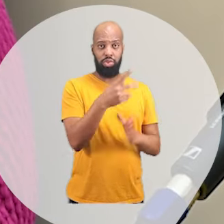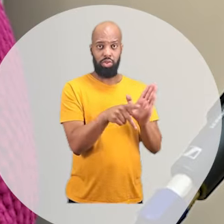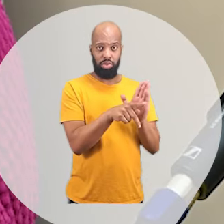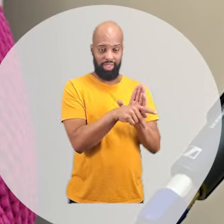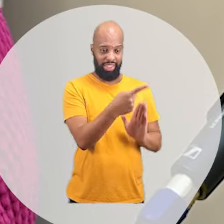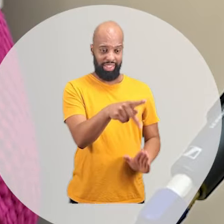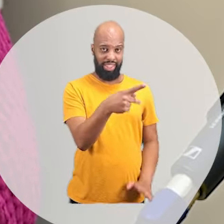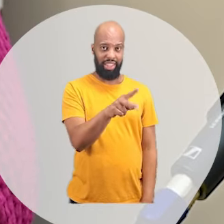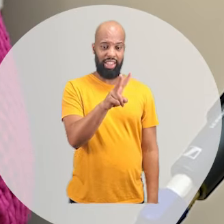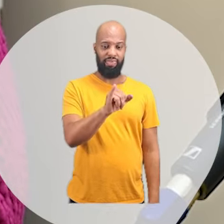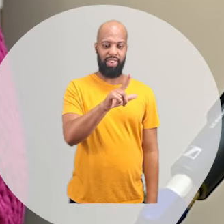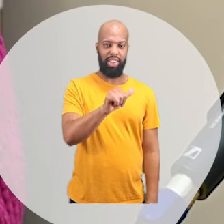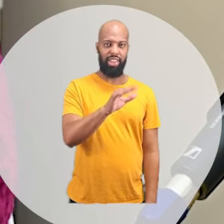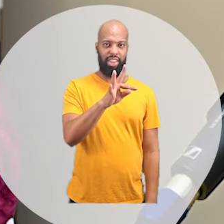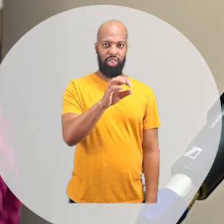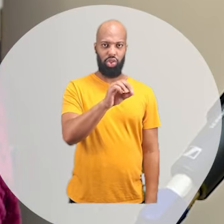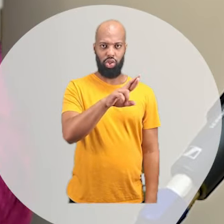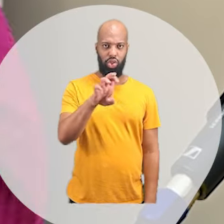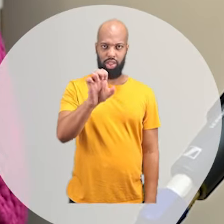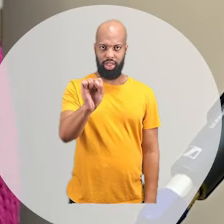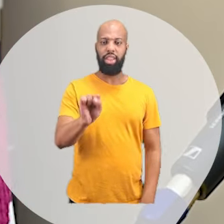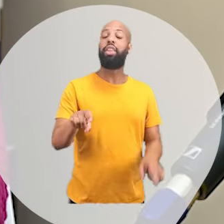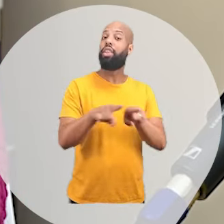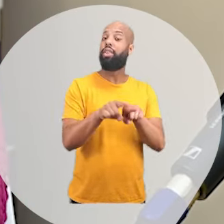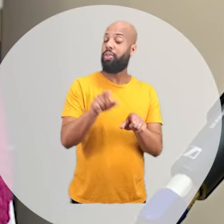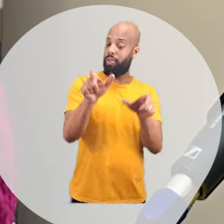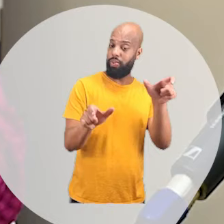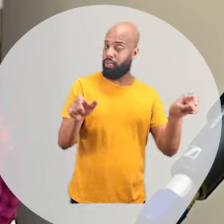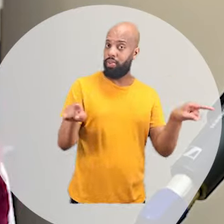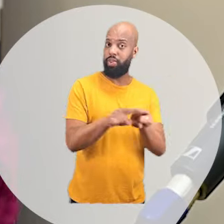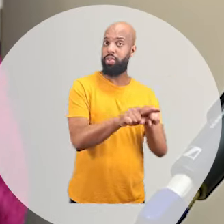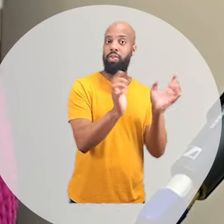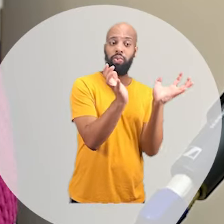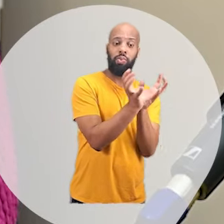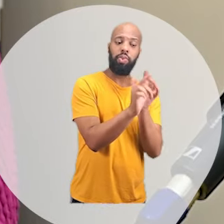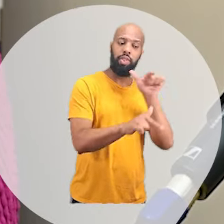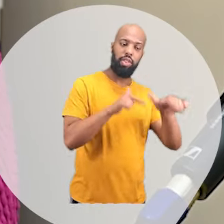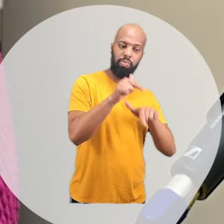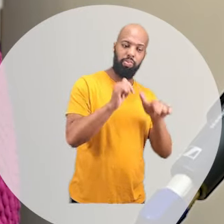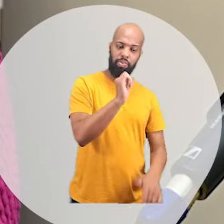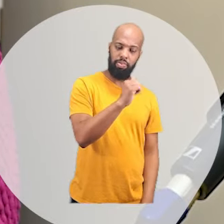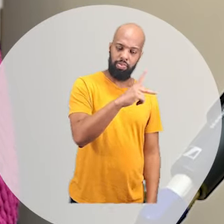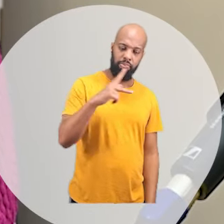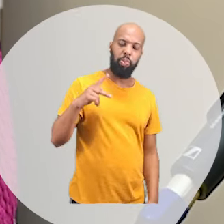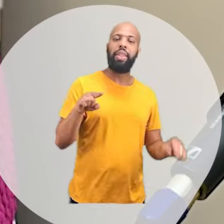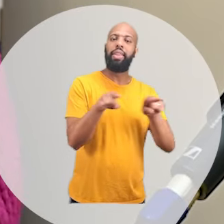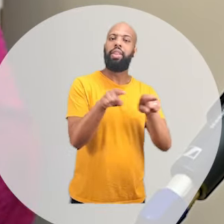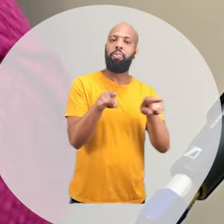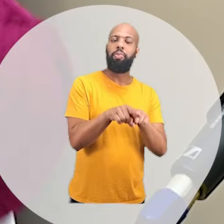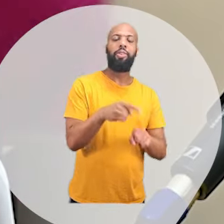na comunidade da Vila Torres e inclusive o pessoal ali A equipe que trabalha com aplicativo também